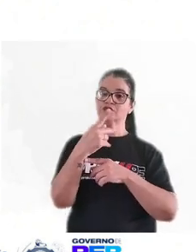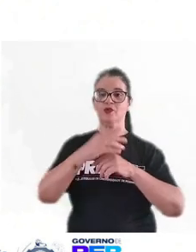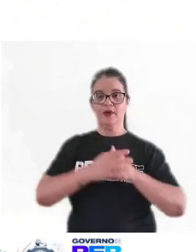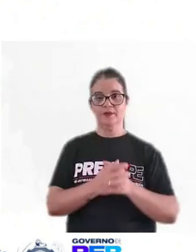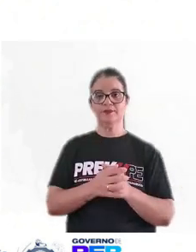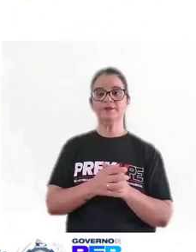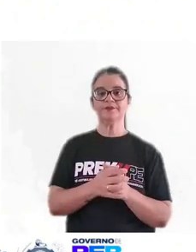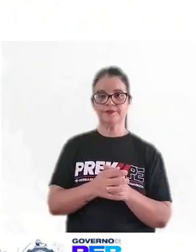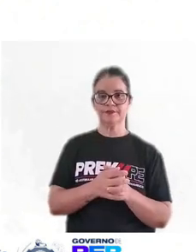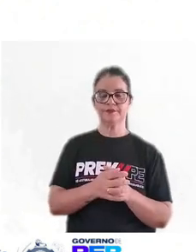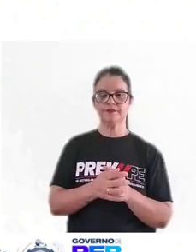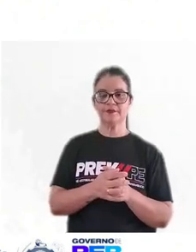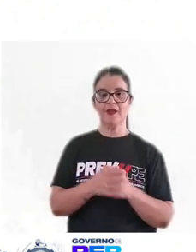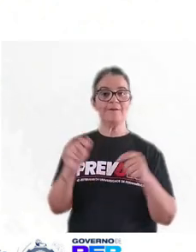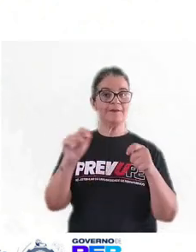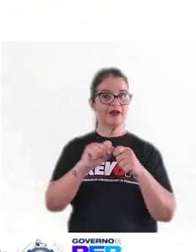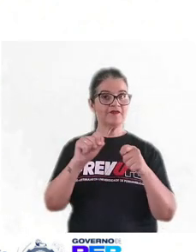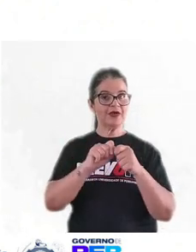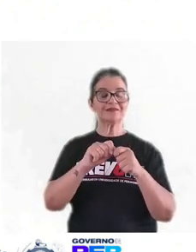eletrônica.